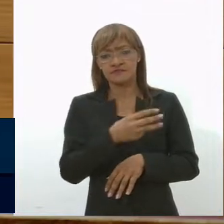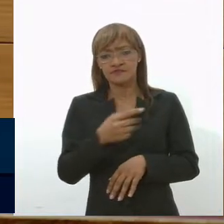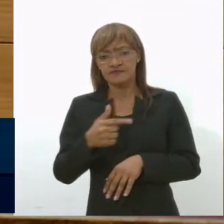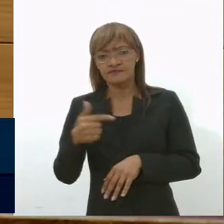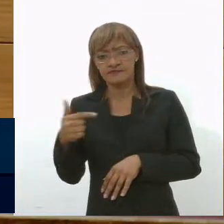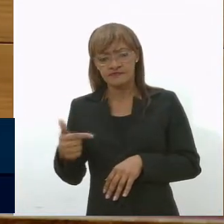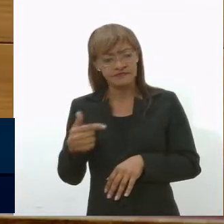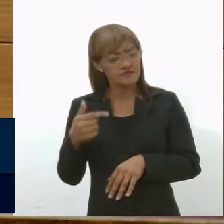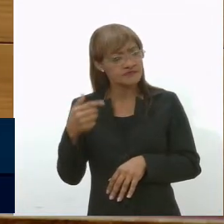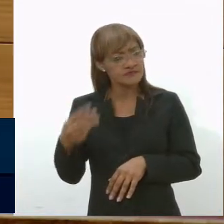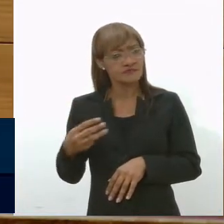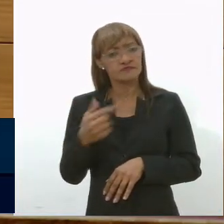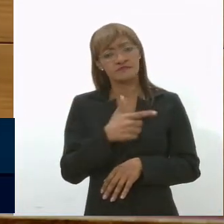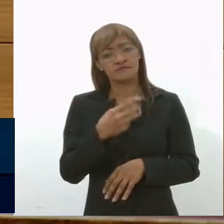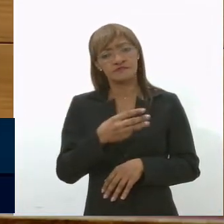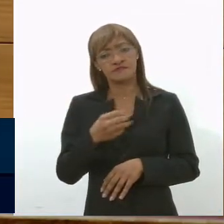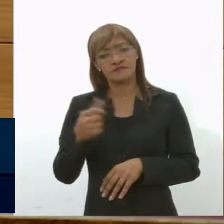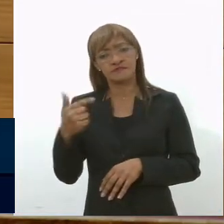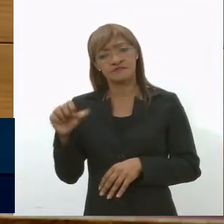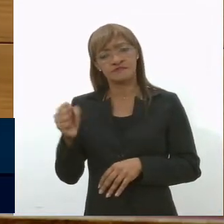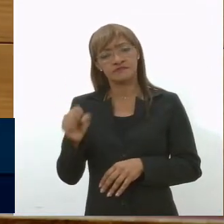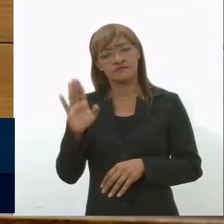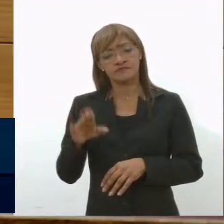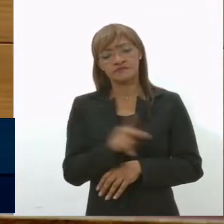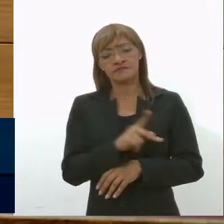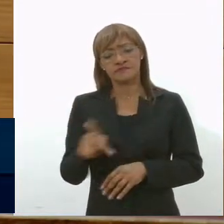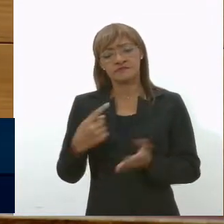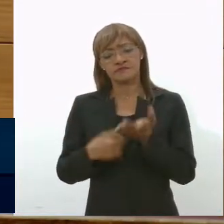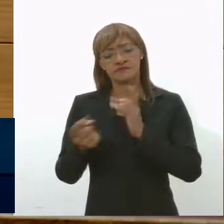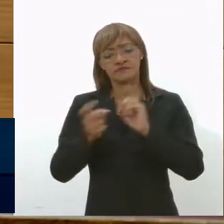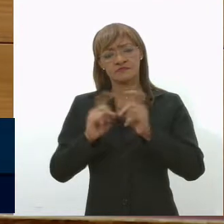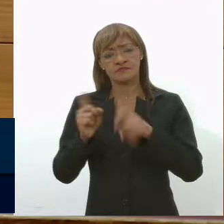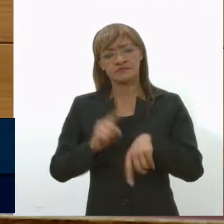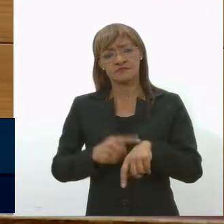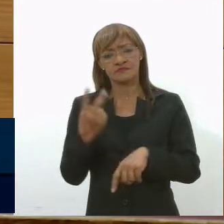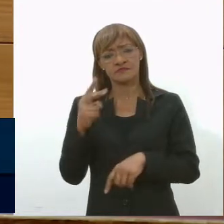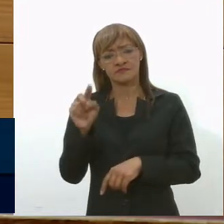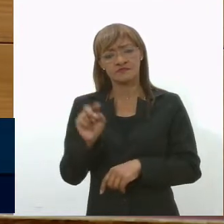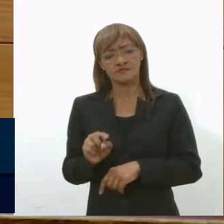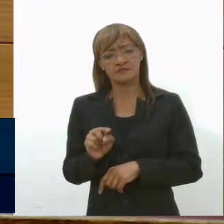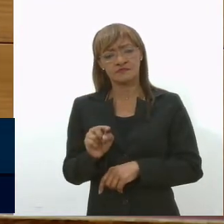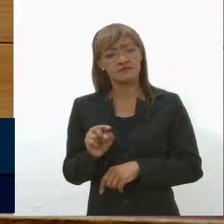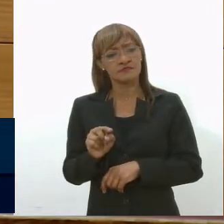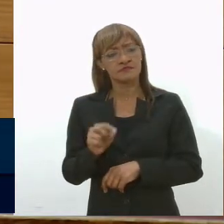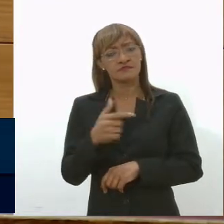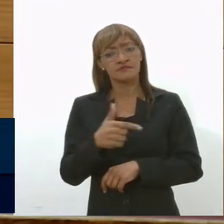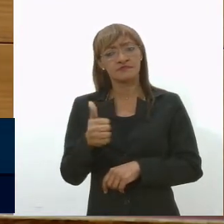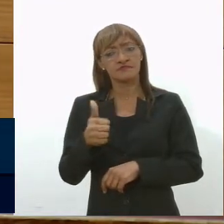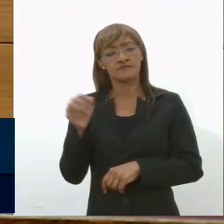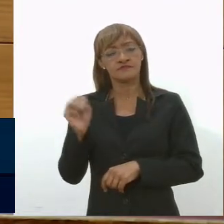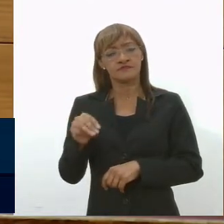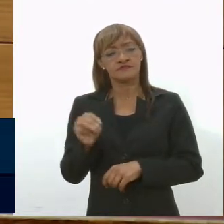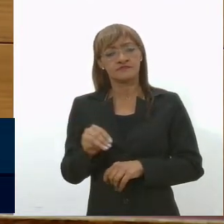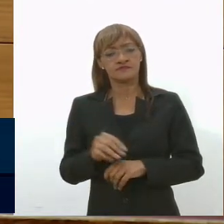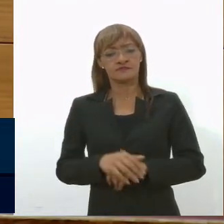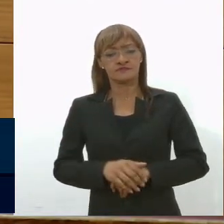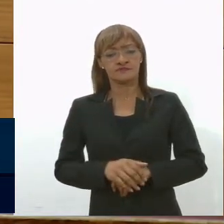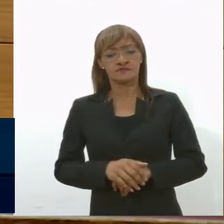328. Nada mais a tratar, o presidente convocou uma sessão extraordinária para as 14 horas e 21 minutos.